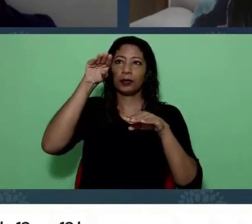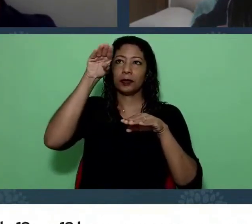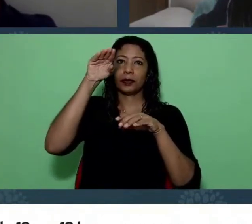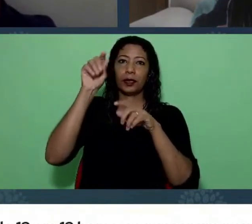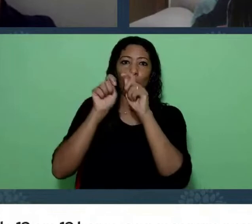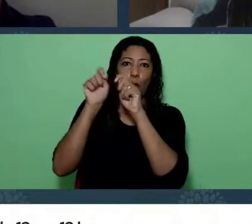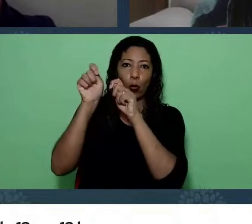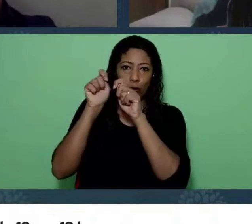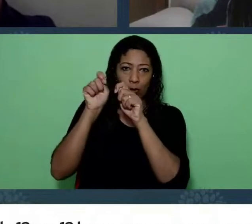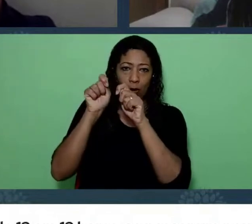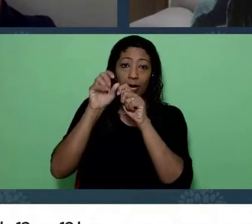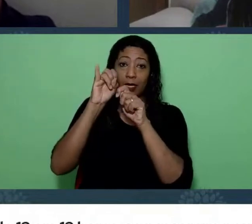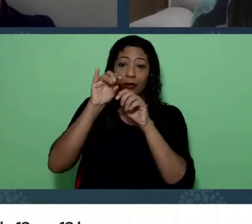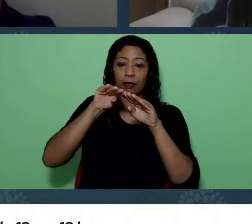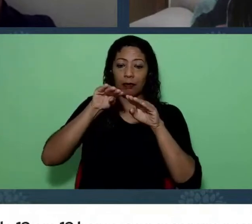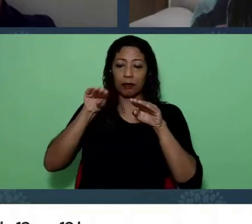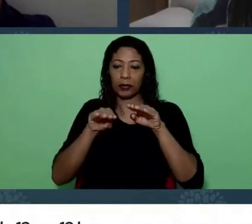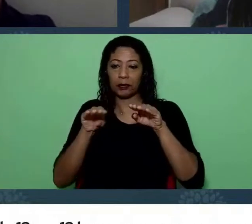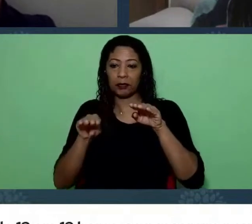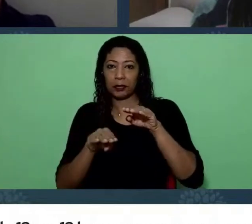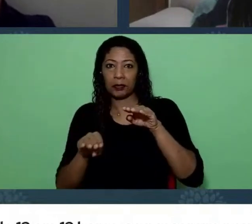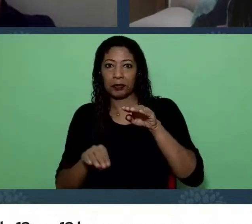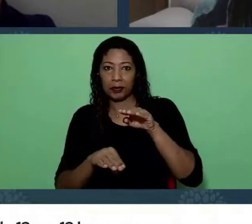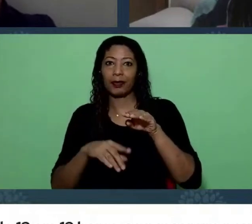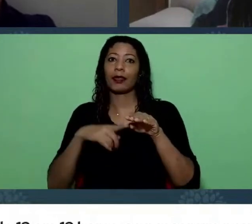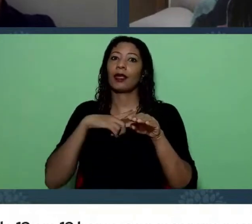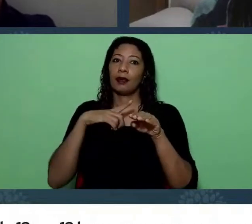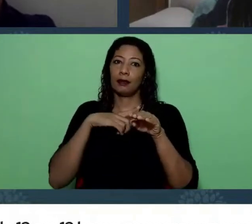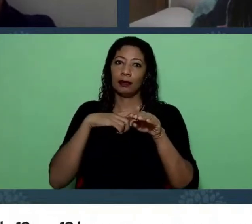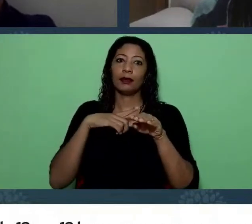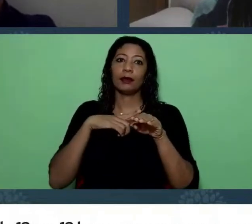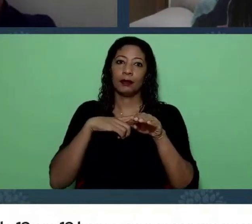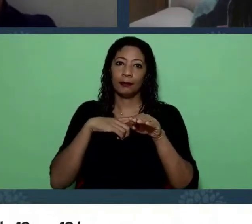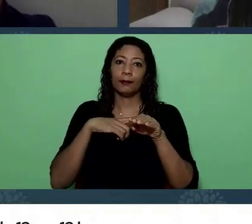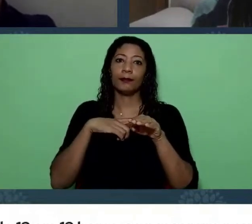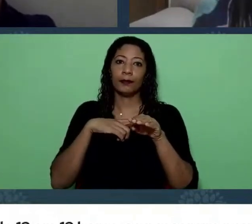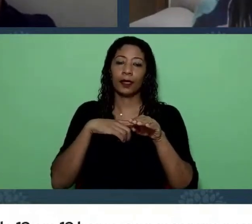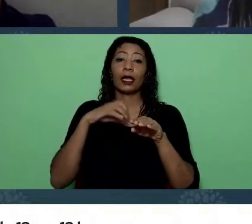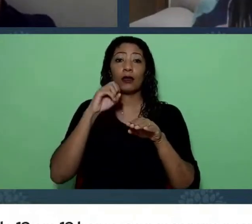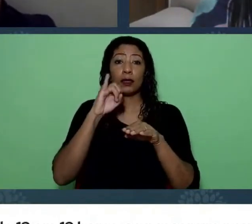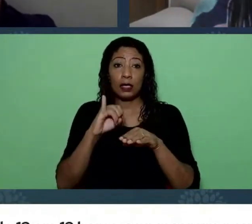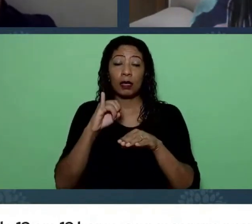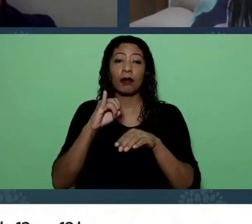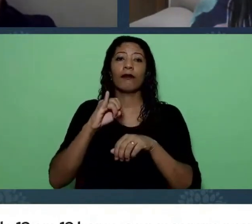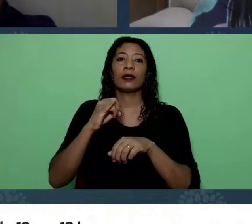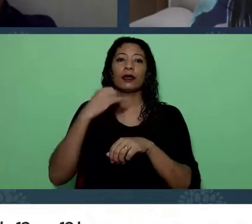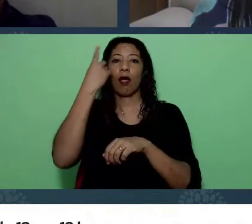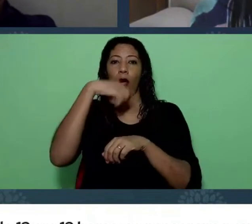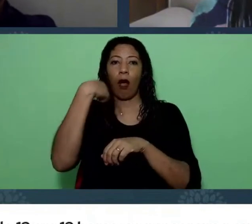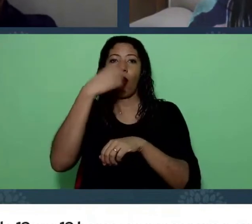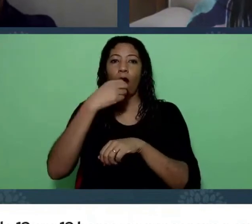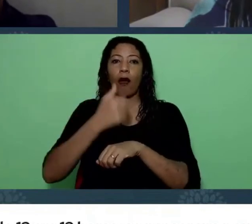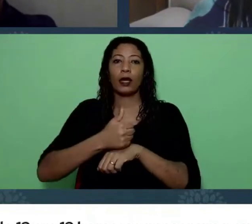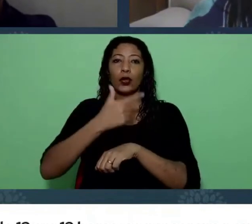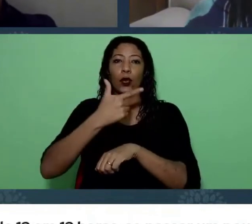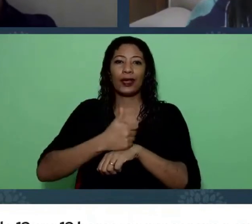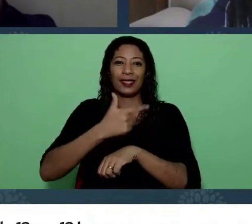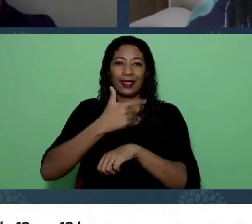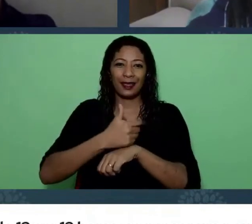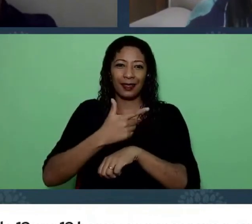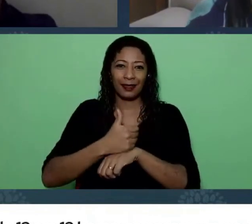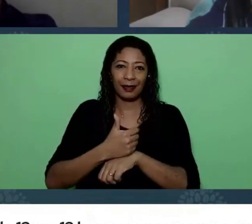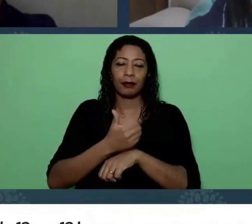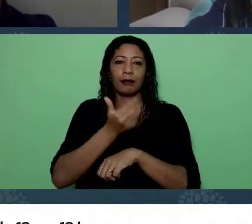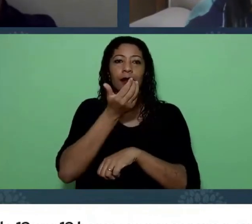para cima, se ainda não tiver controlado. Então, se você está usando a lenha de 12 em 12 e continua com sintoma, talvez esteja na hora da gente